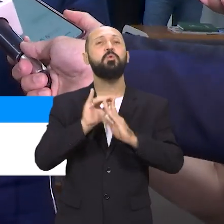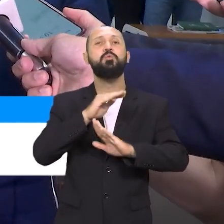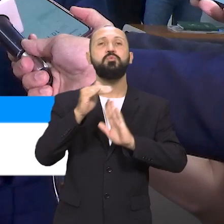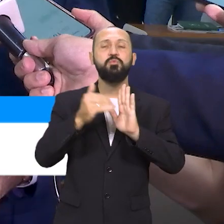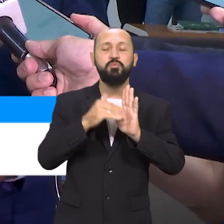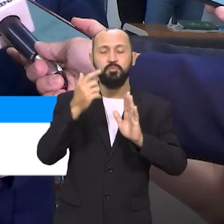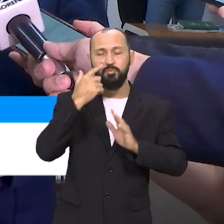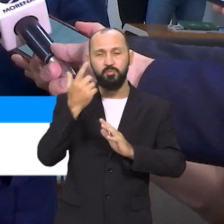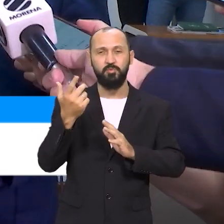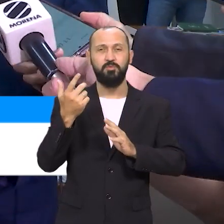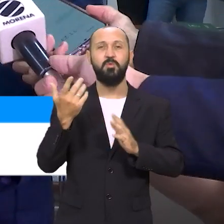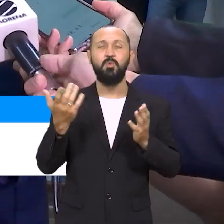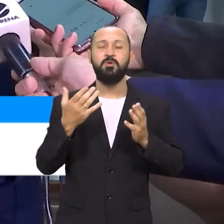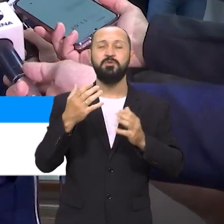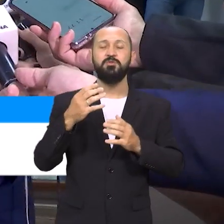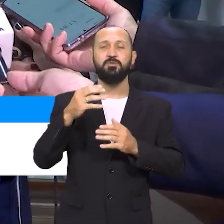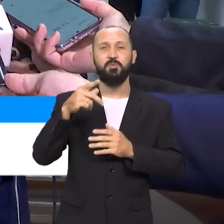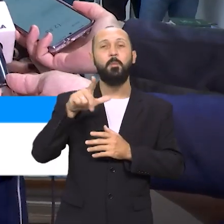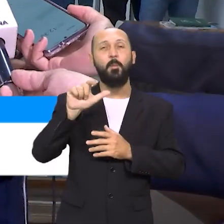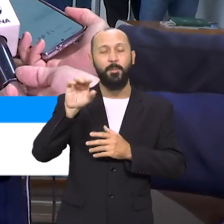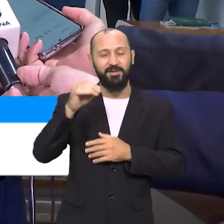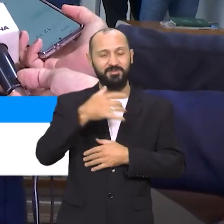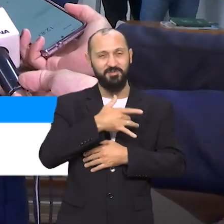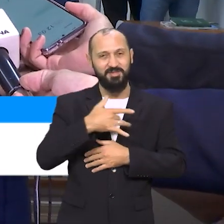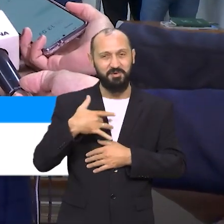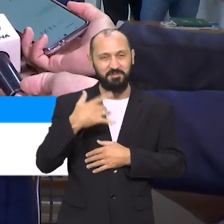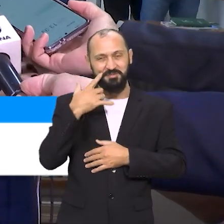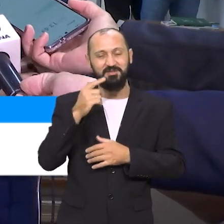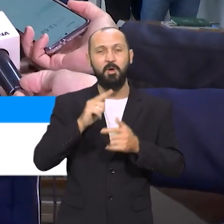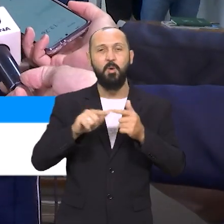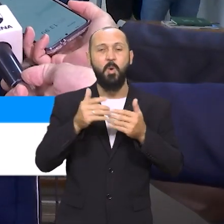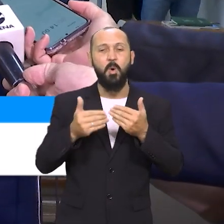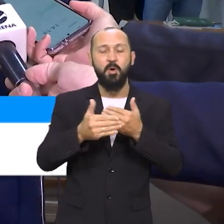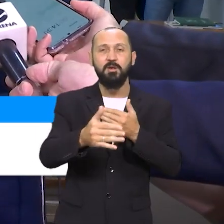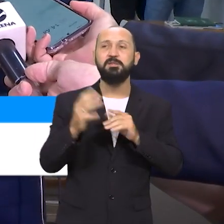enfrentando aquilo que todos os planos brasileiros enfrentam.